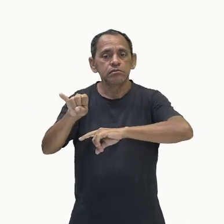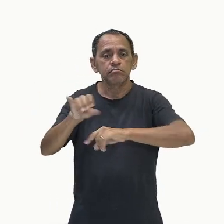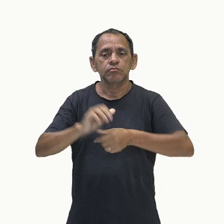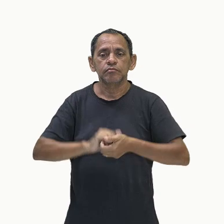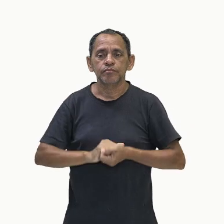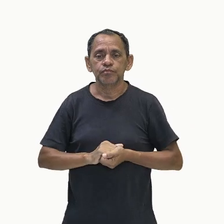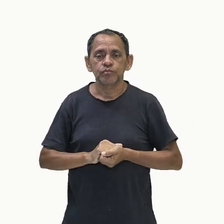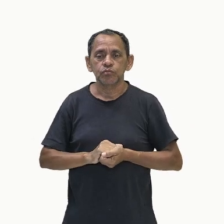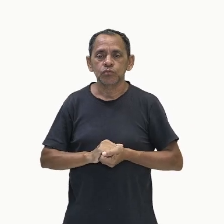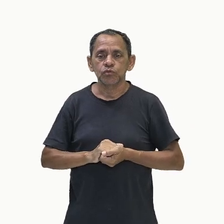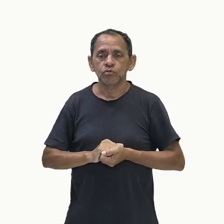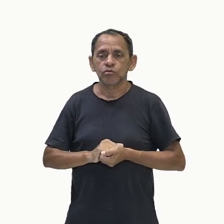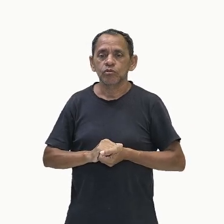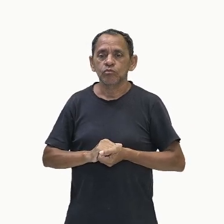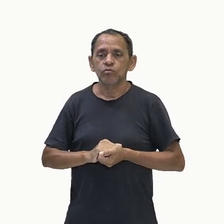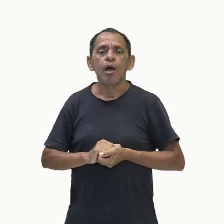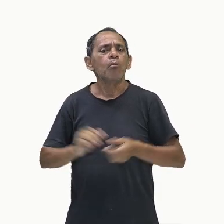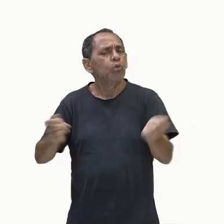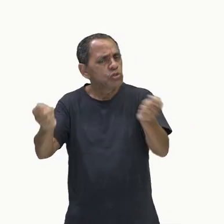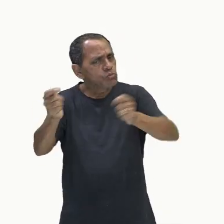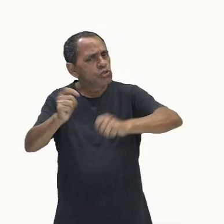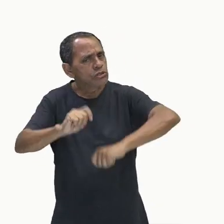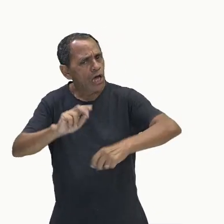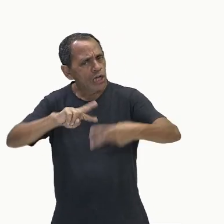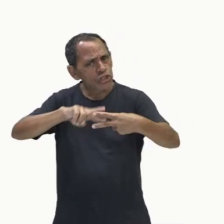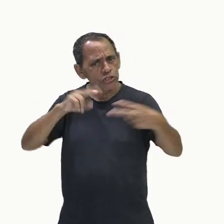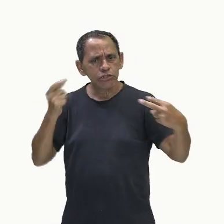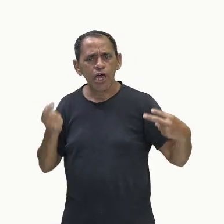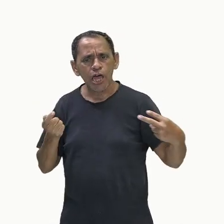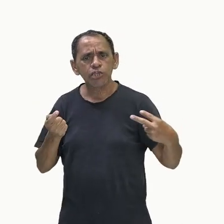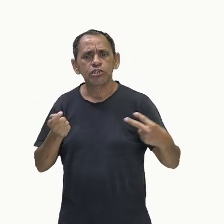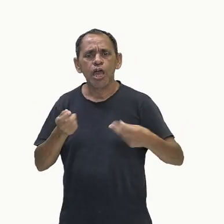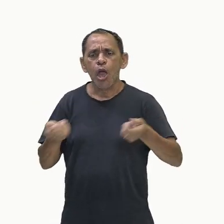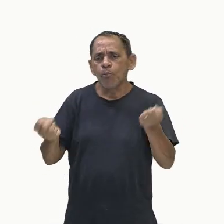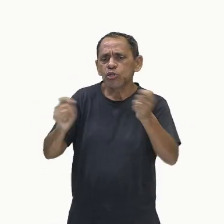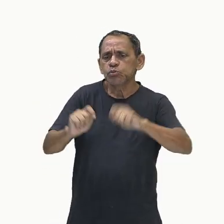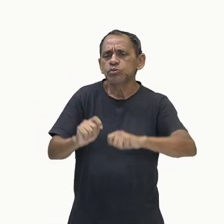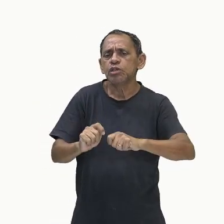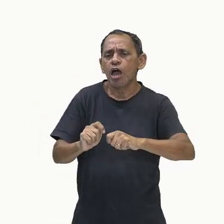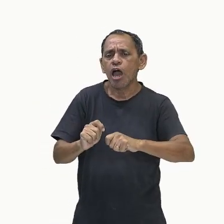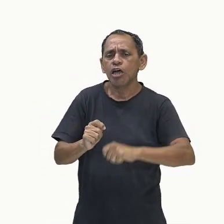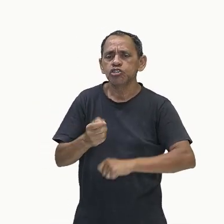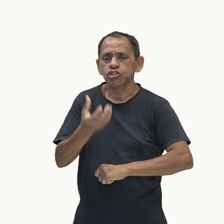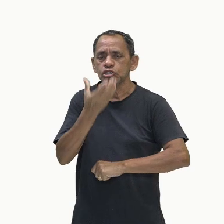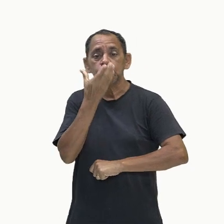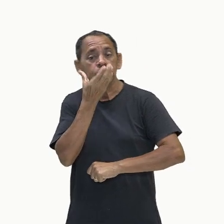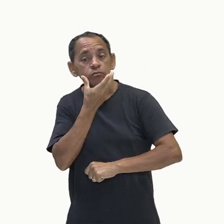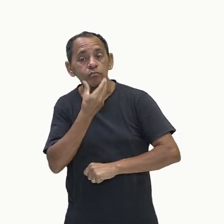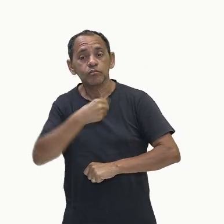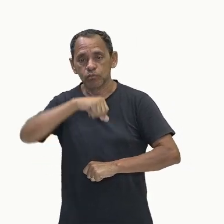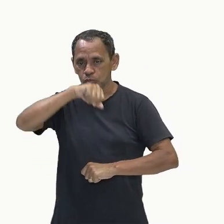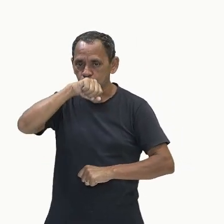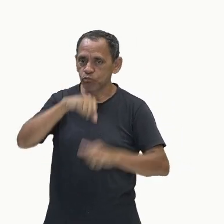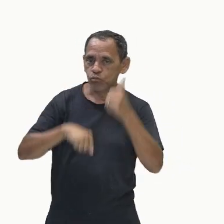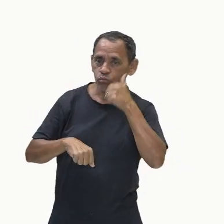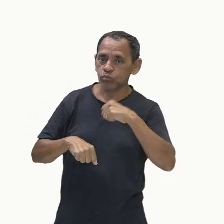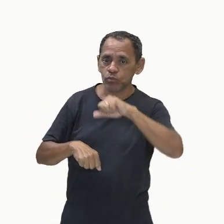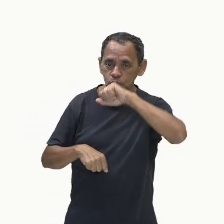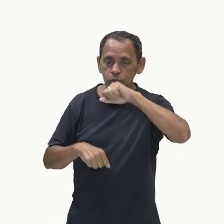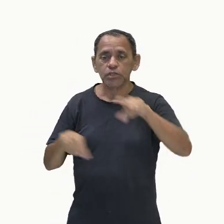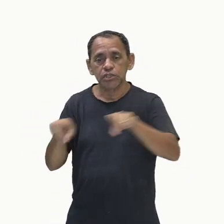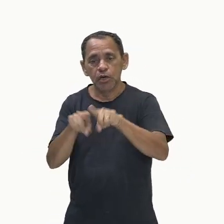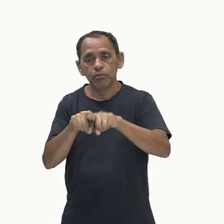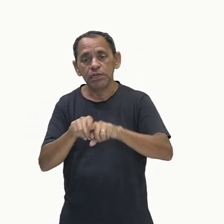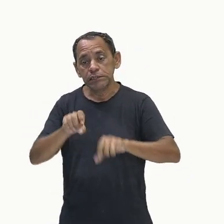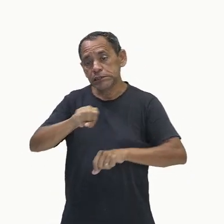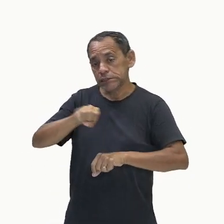estou observando as probabilidades do indivíduo nascer ou com sexo masculino ou com sexo feminino, ou com a condição de ser